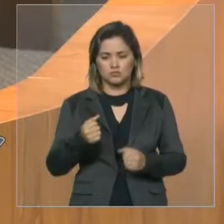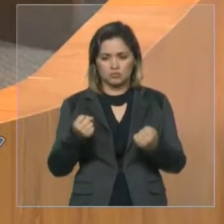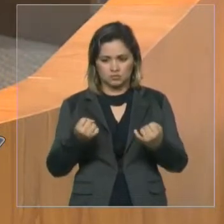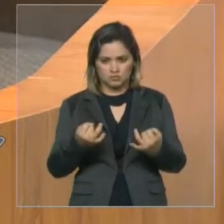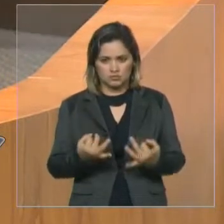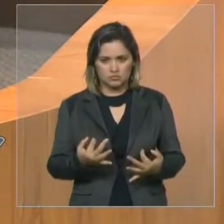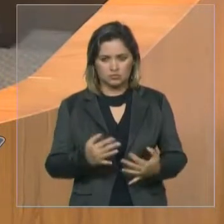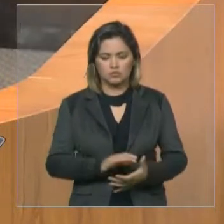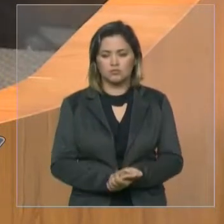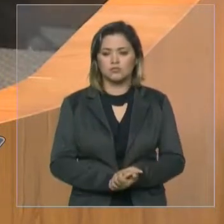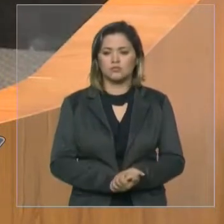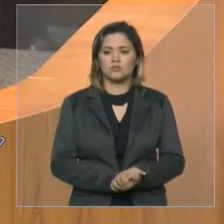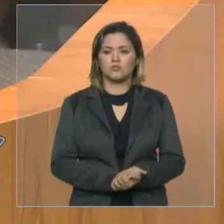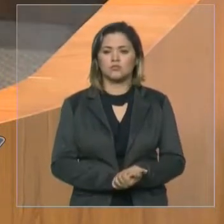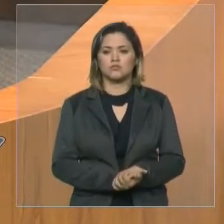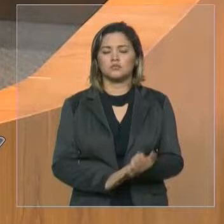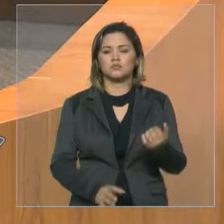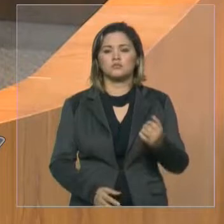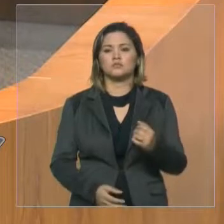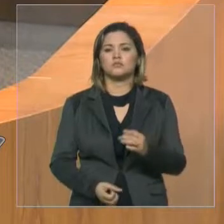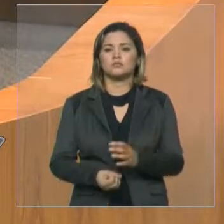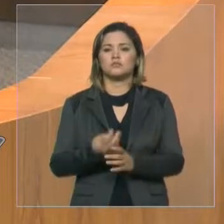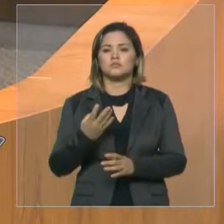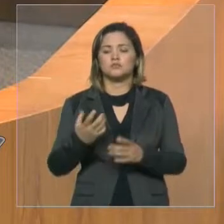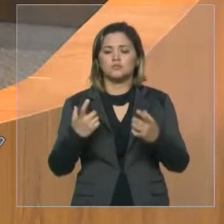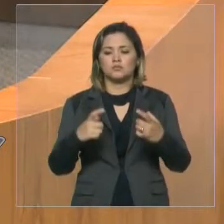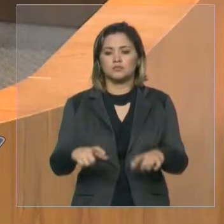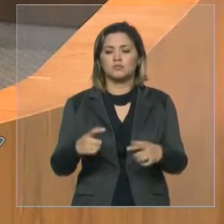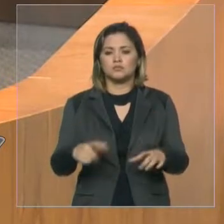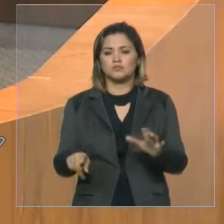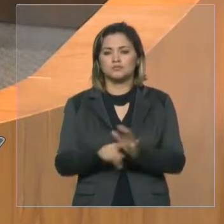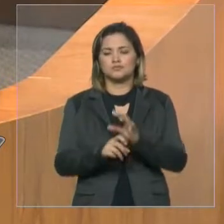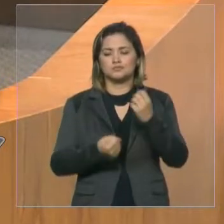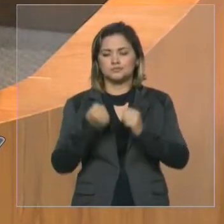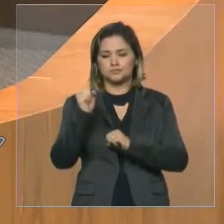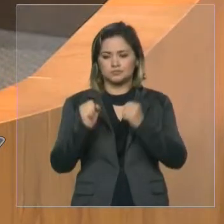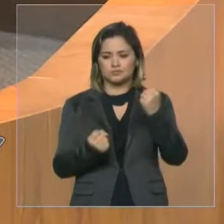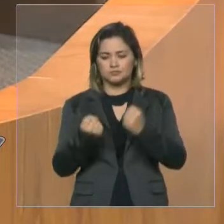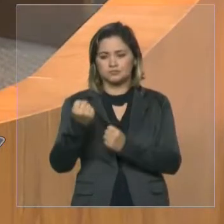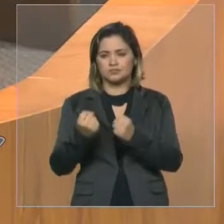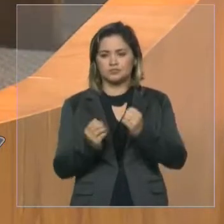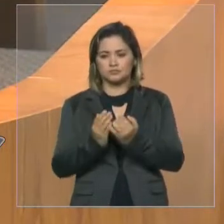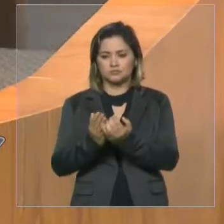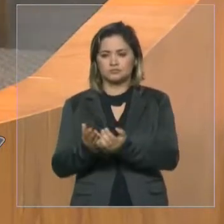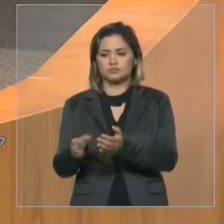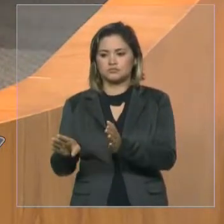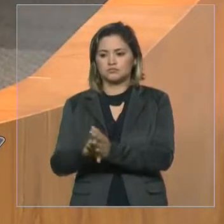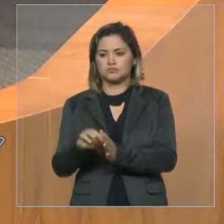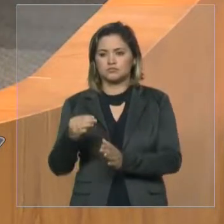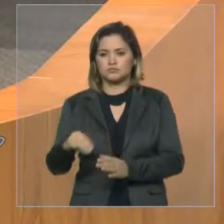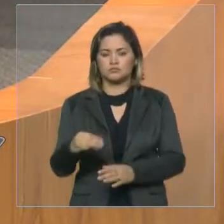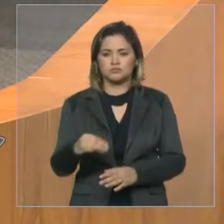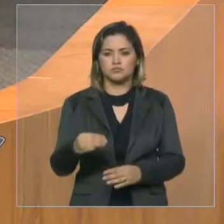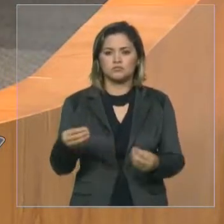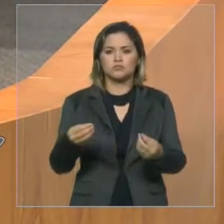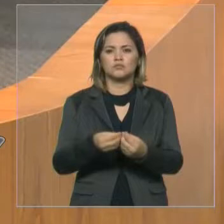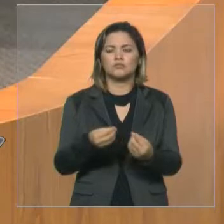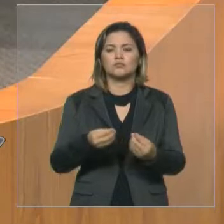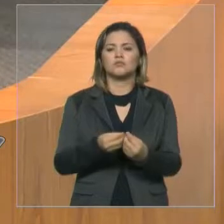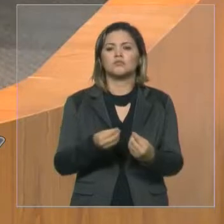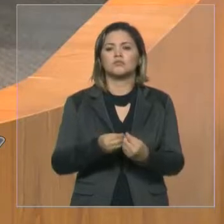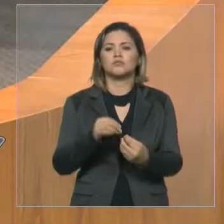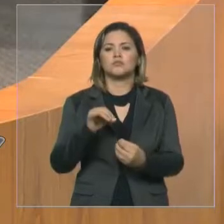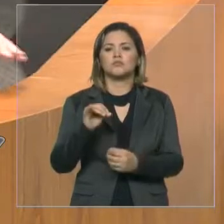projeto: fica instituído o Complexo Industrial e Portuário do Maranhão, que será composto de áreas adjacentes do Porto do Itaqui e postos